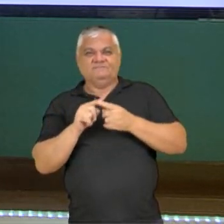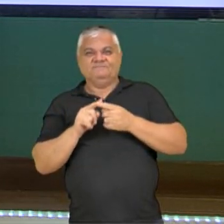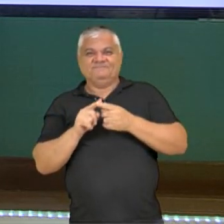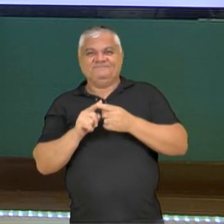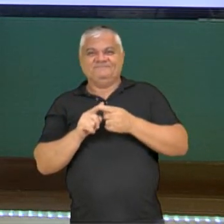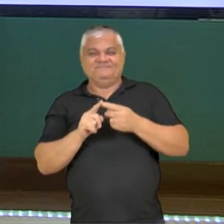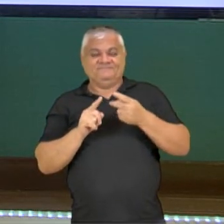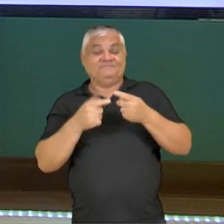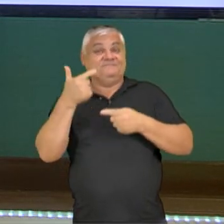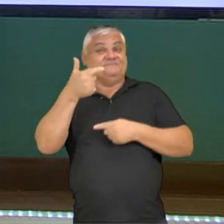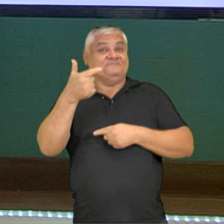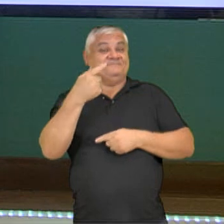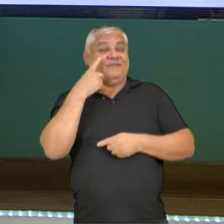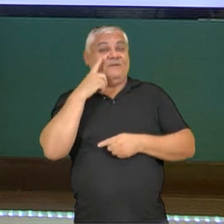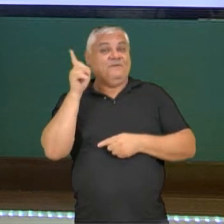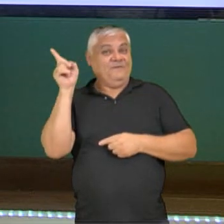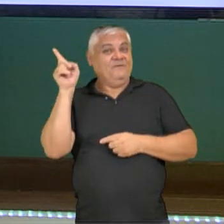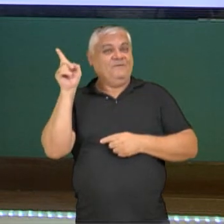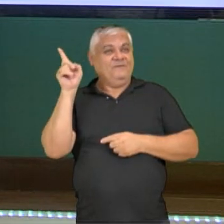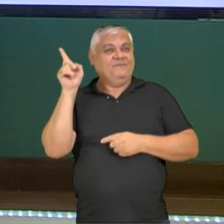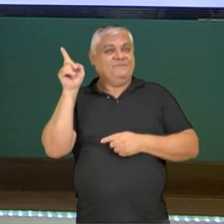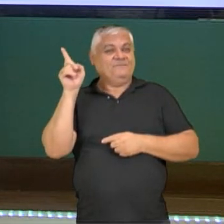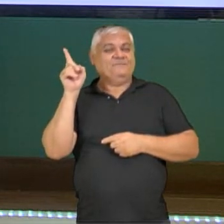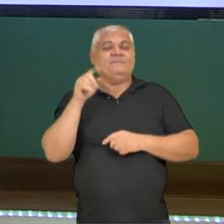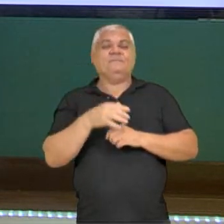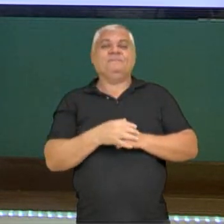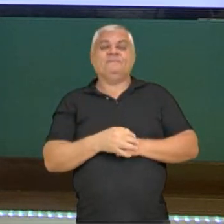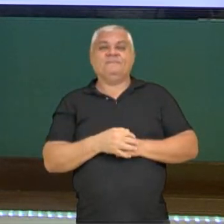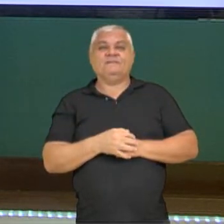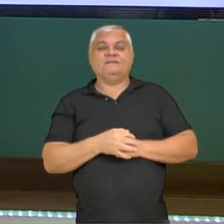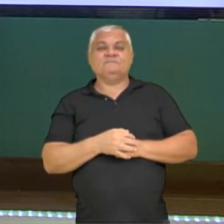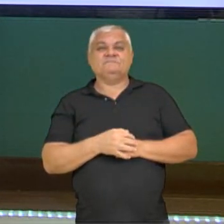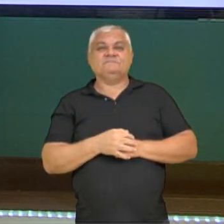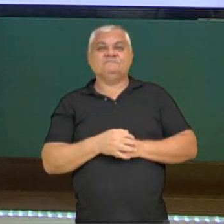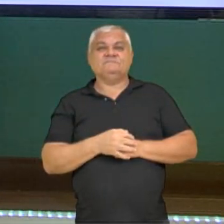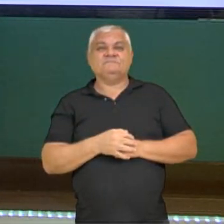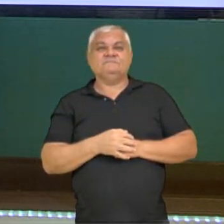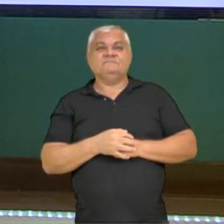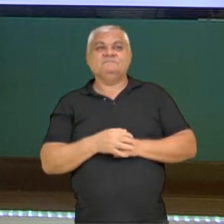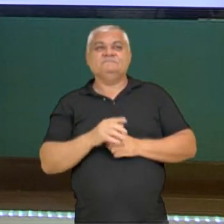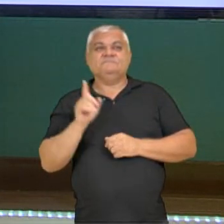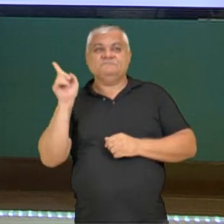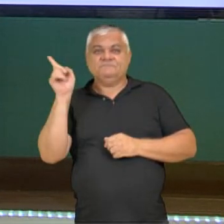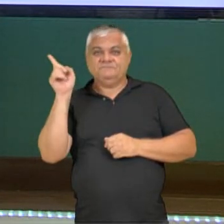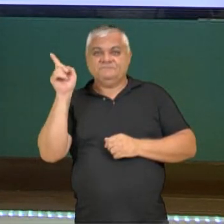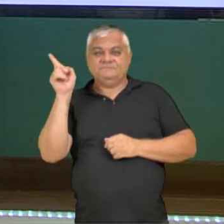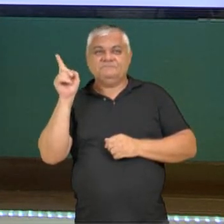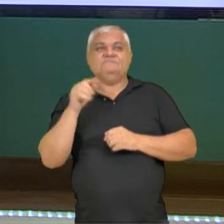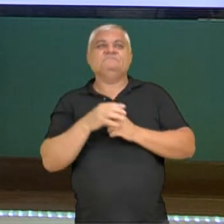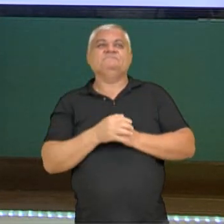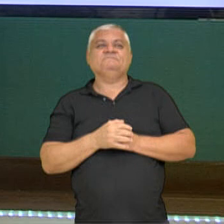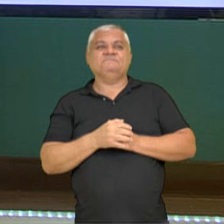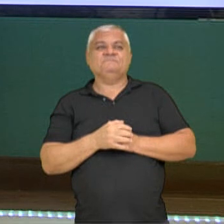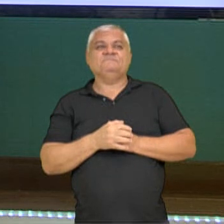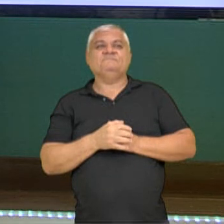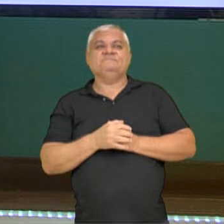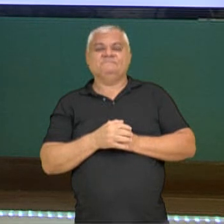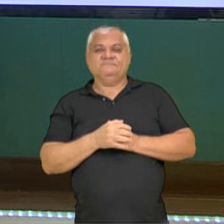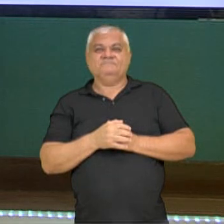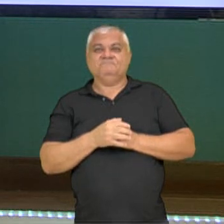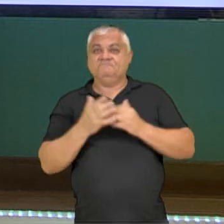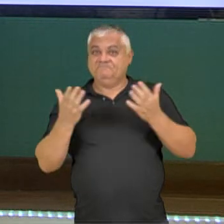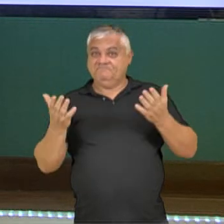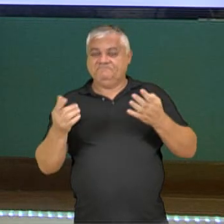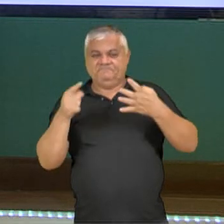assim, o segundo ficará assim, o terceiro poderá ficar assim e o quarto